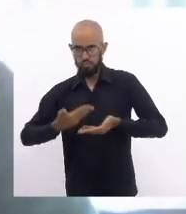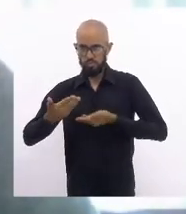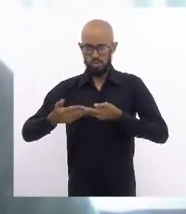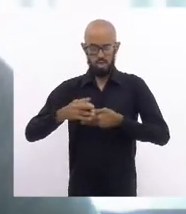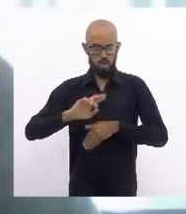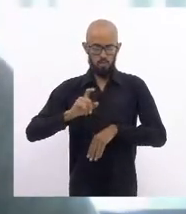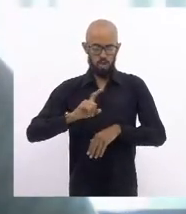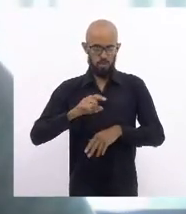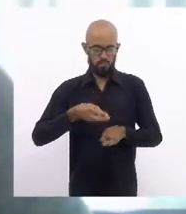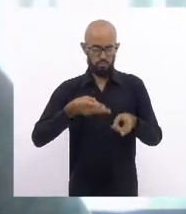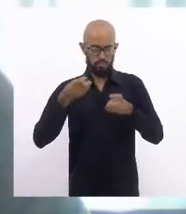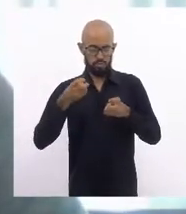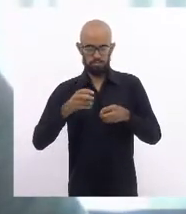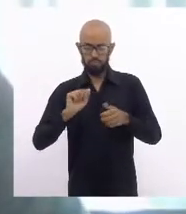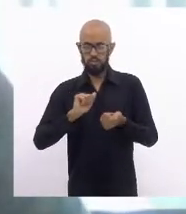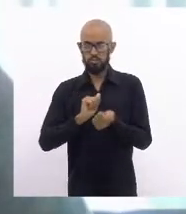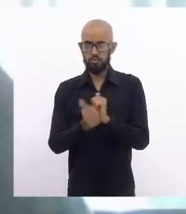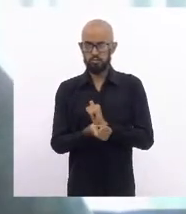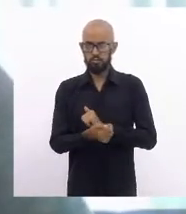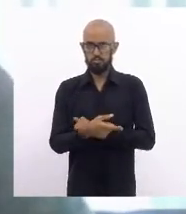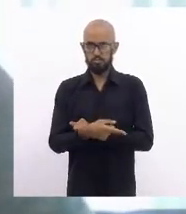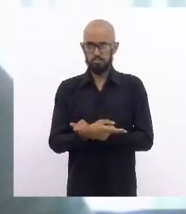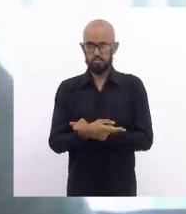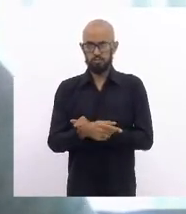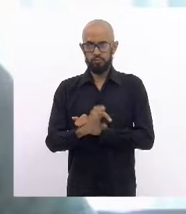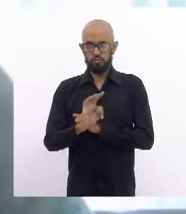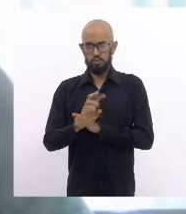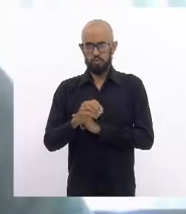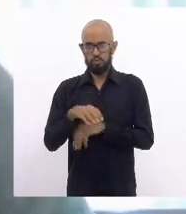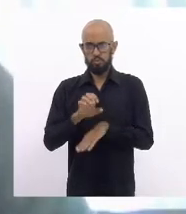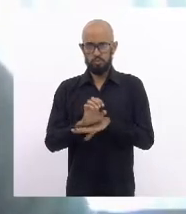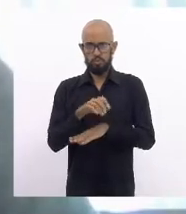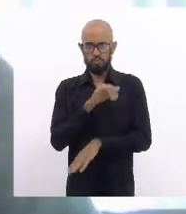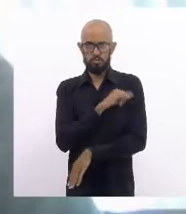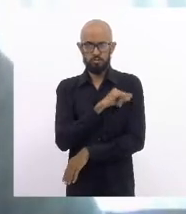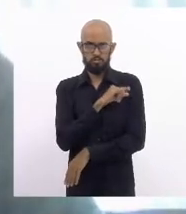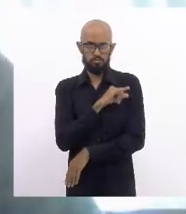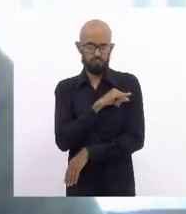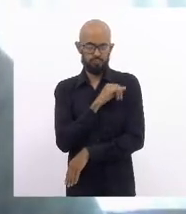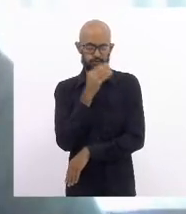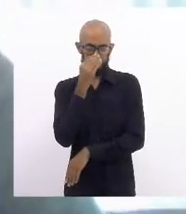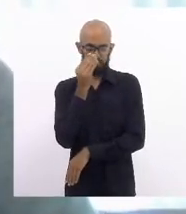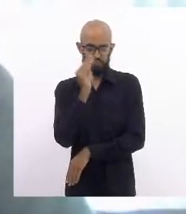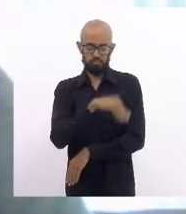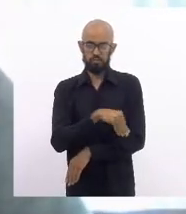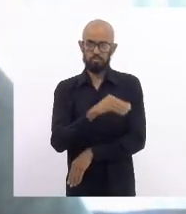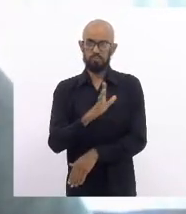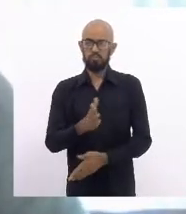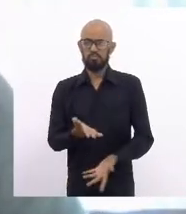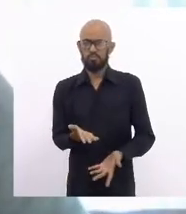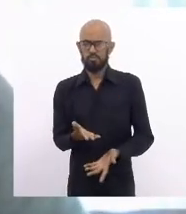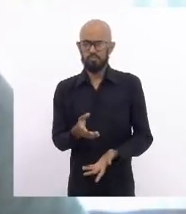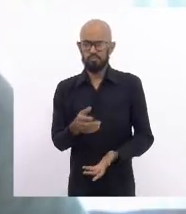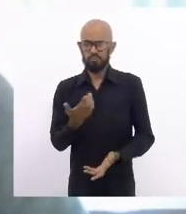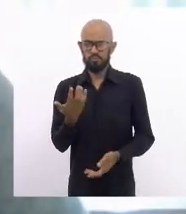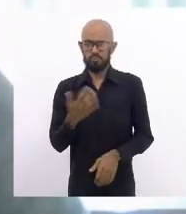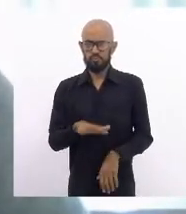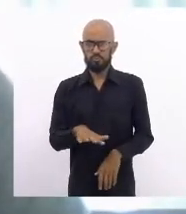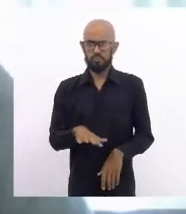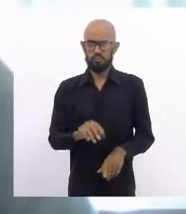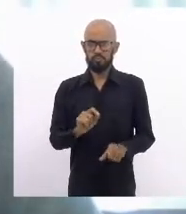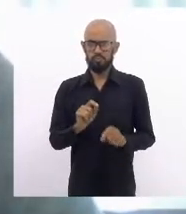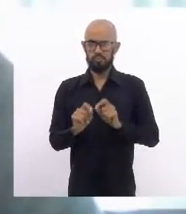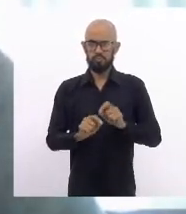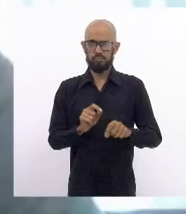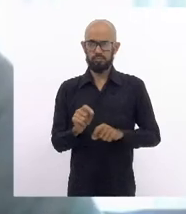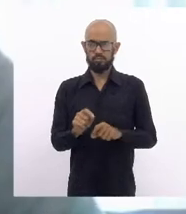tradicionais, tradicionais não só de São Gonçalo, mas de todo o estado do Rio de Janeiro, sendo derrubados. Nós não queremos que o Clube Tamoios